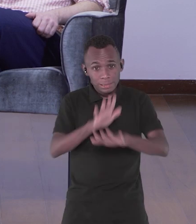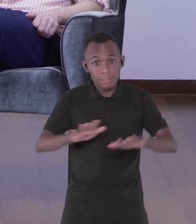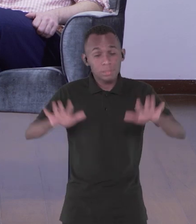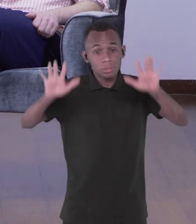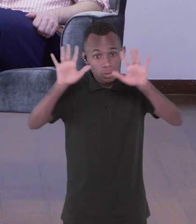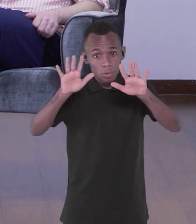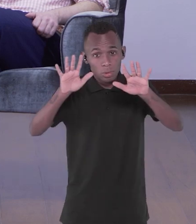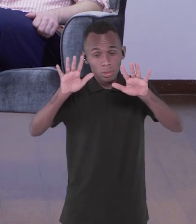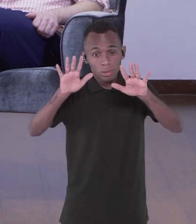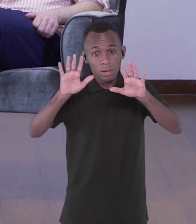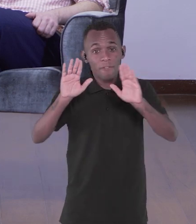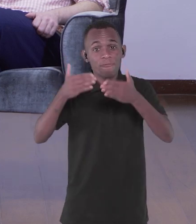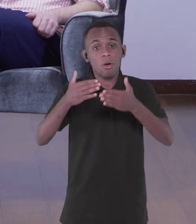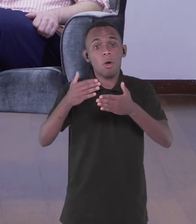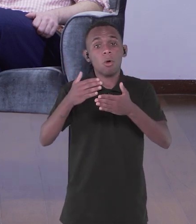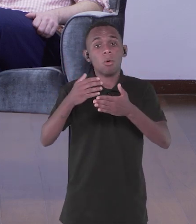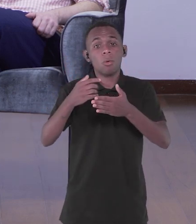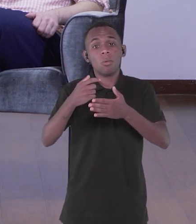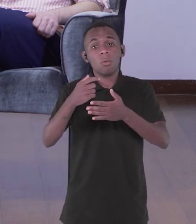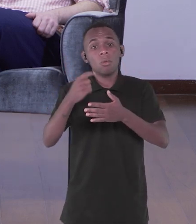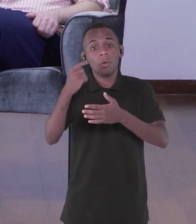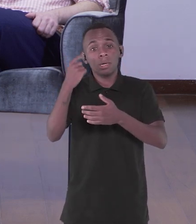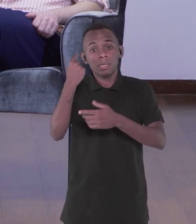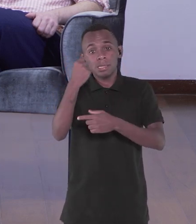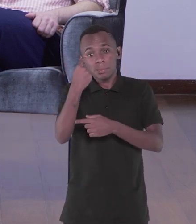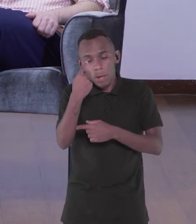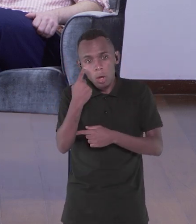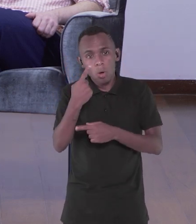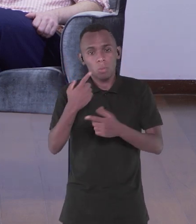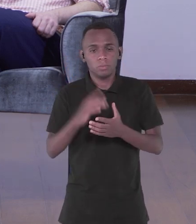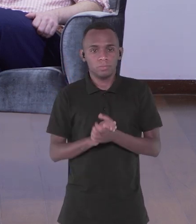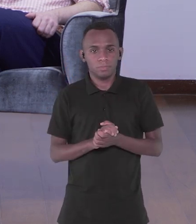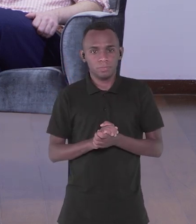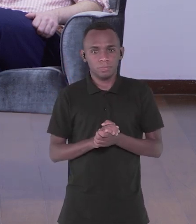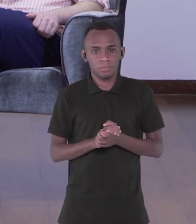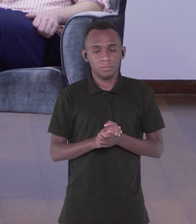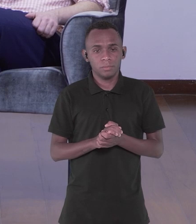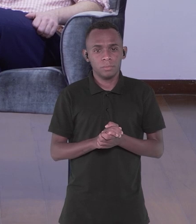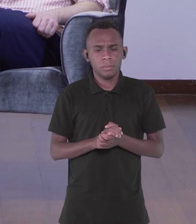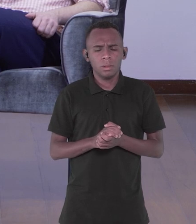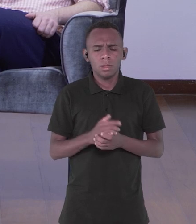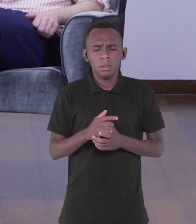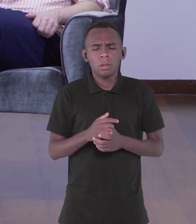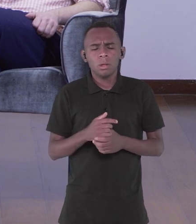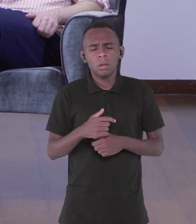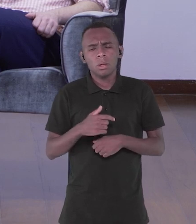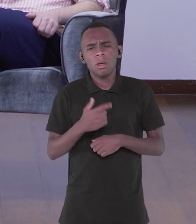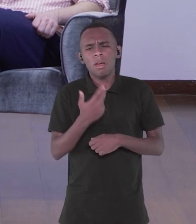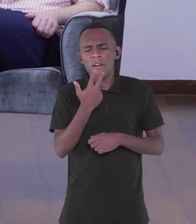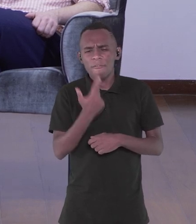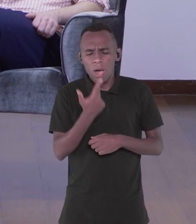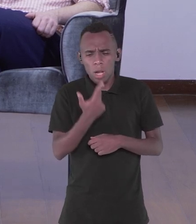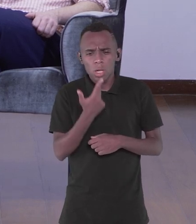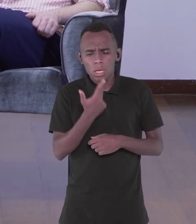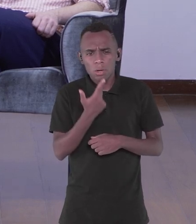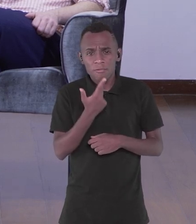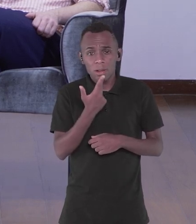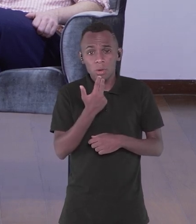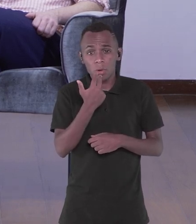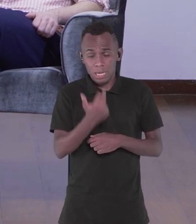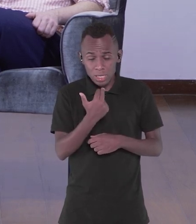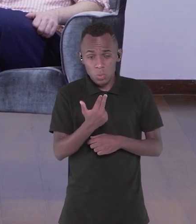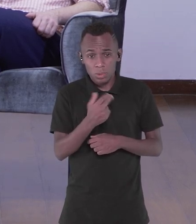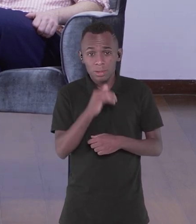espanhola. Hoje ele falou uma coisa interessante na hora do almoço, que é a questão da língua, né? Como é que é a língua paterna? A língua